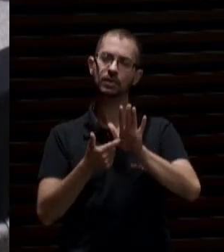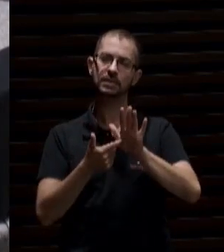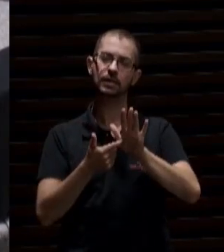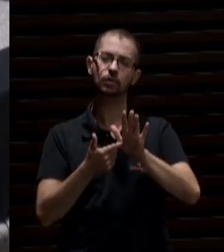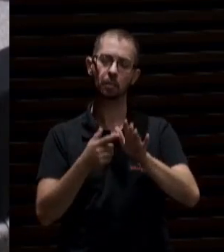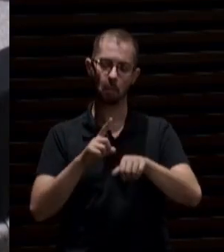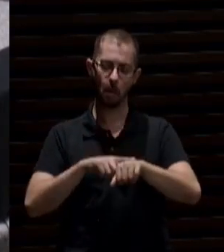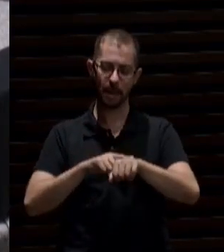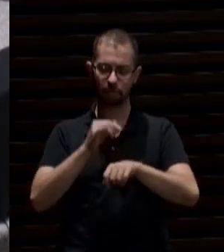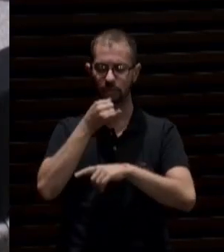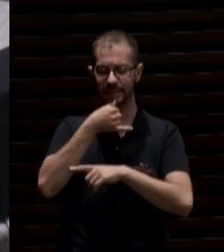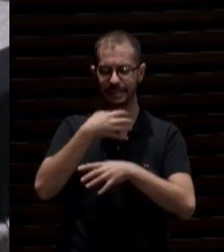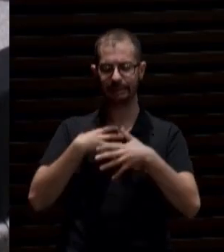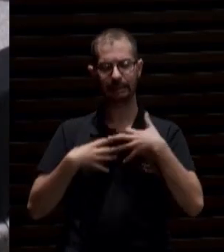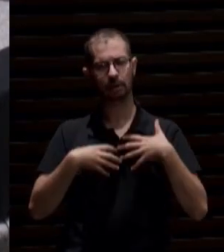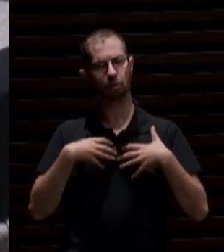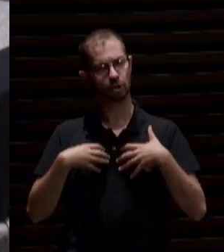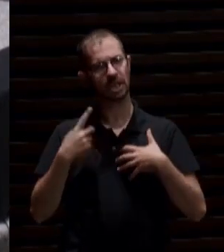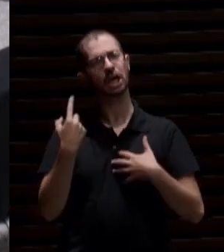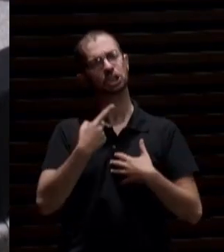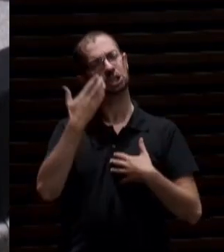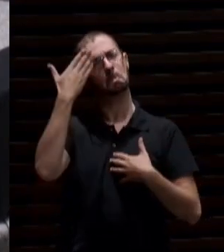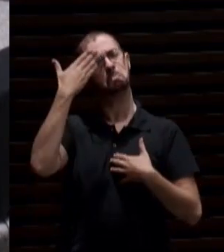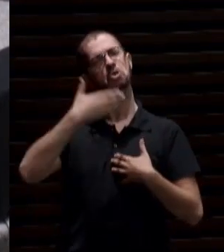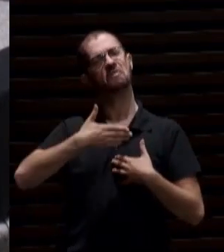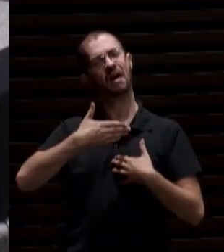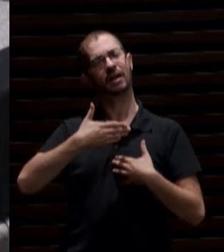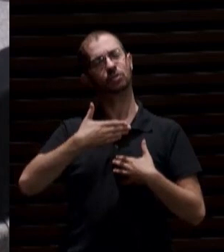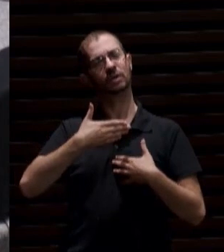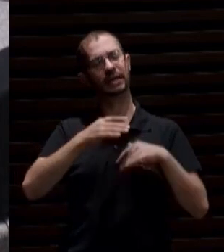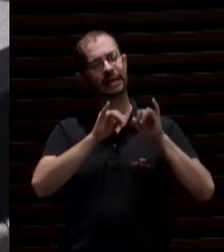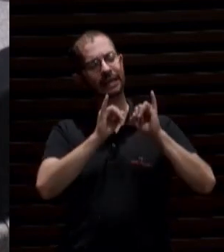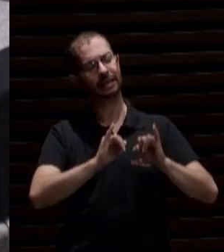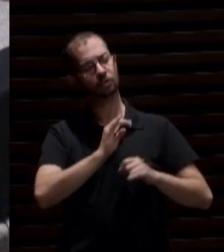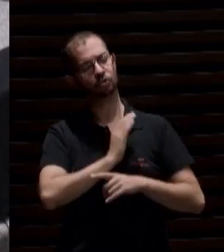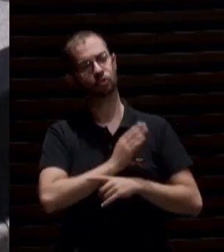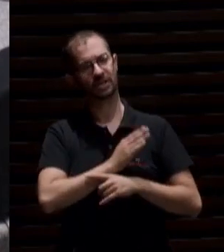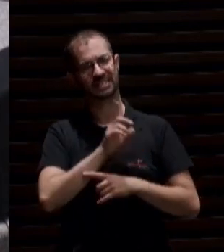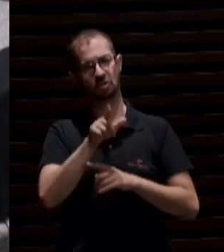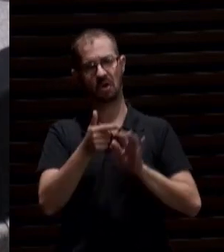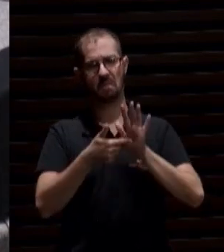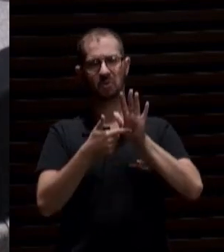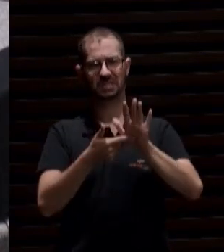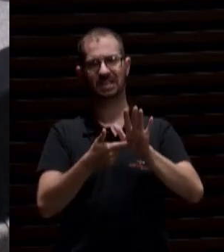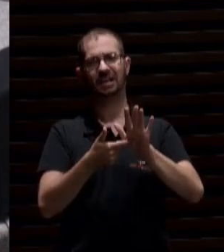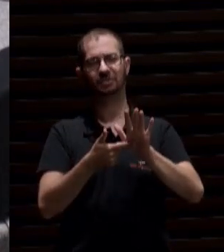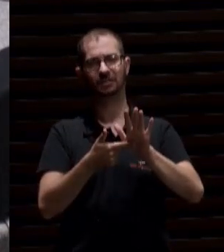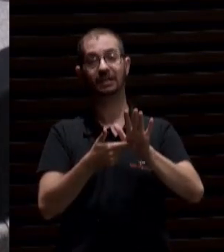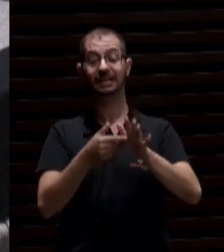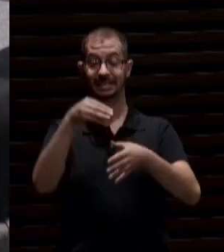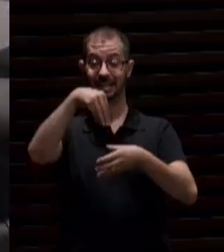de tristeza, de sofrimento, em que nós somos provados em geral, ídolos do coração são evidenciados. E é estando dentro da